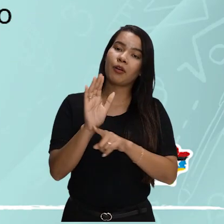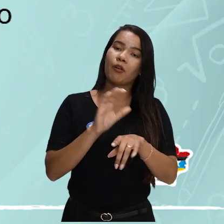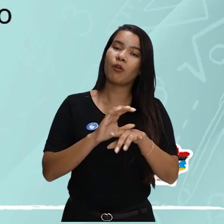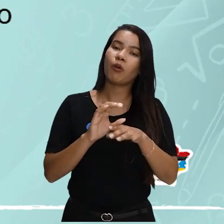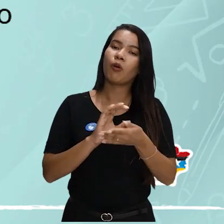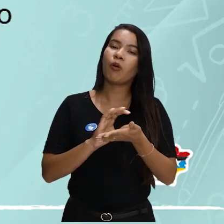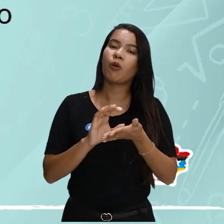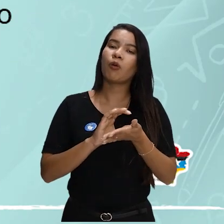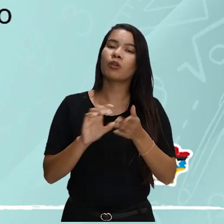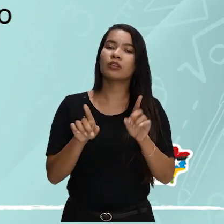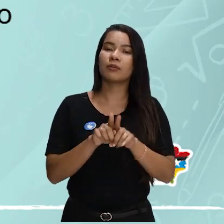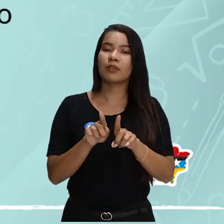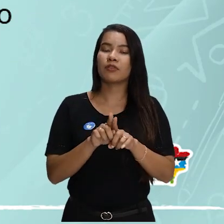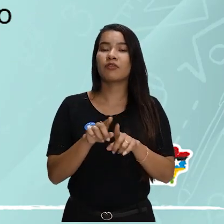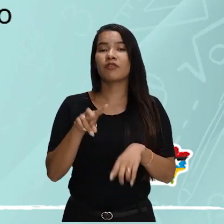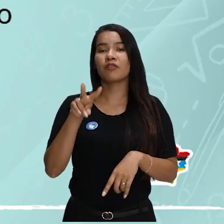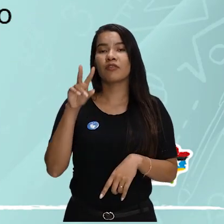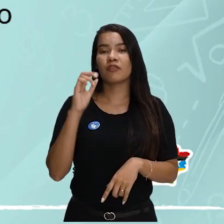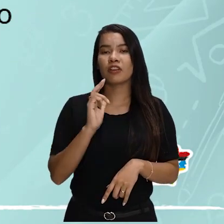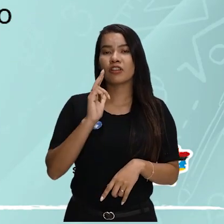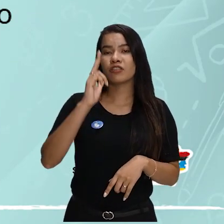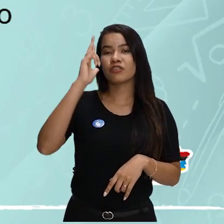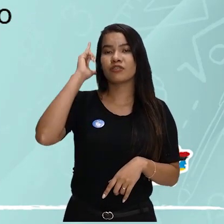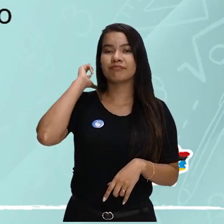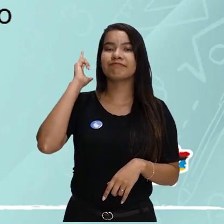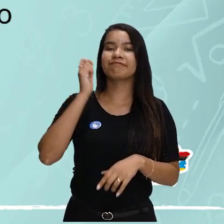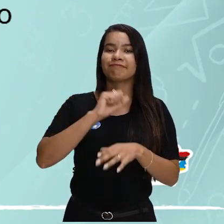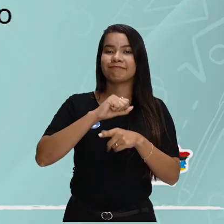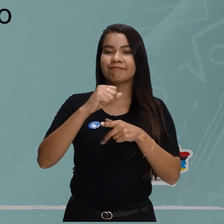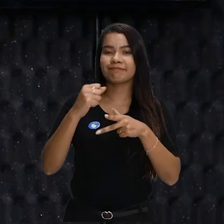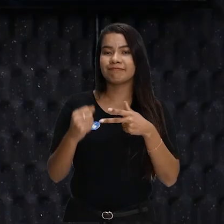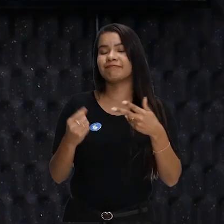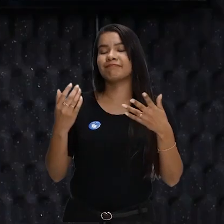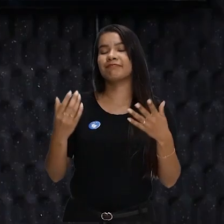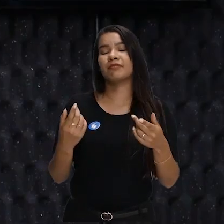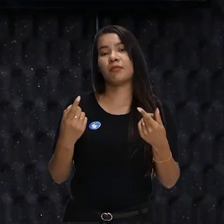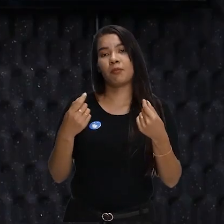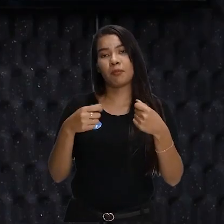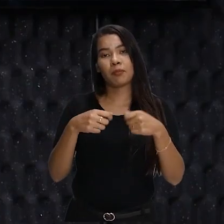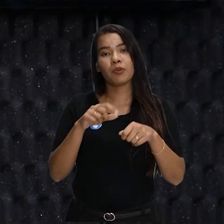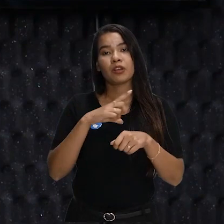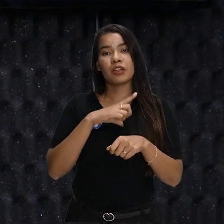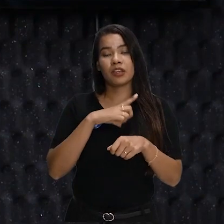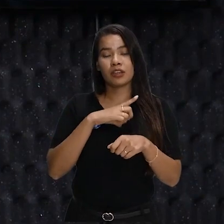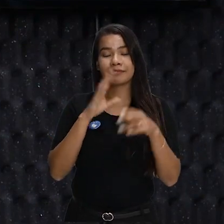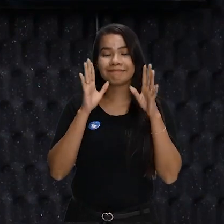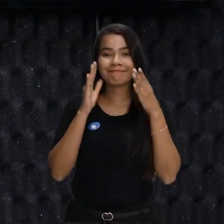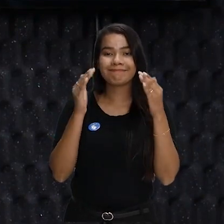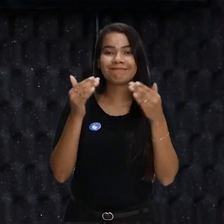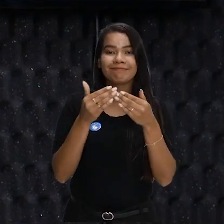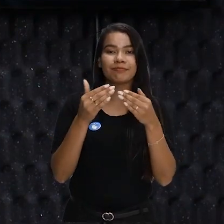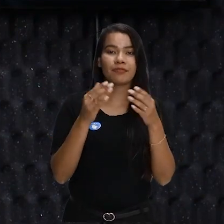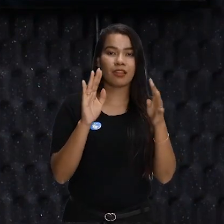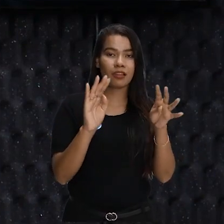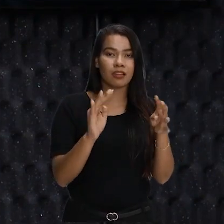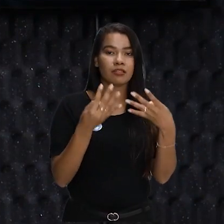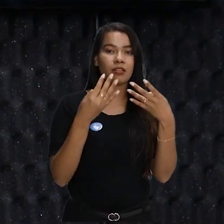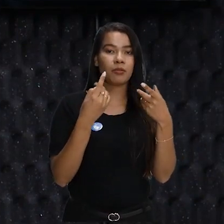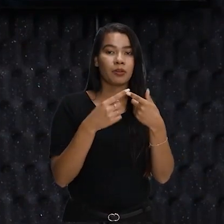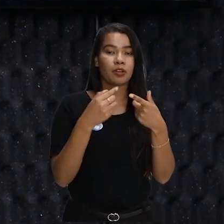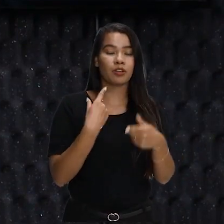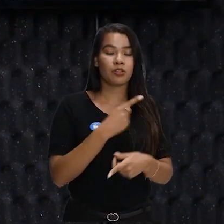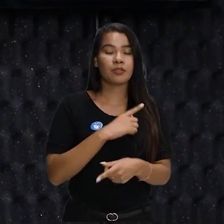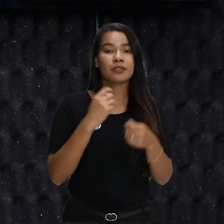aparecendo mesmo. Tá? Então a gente tem que ter muita atenção, porque essas coisas conceituais da matemática é importante que a gente